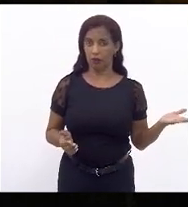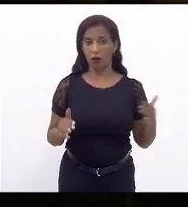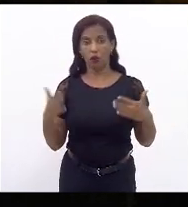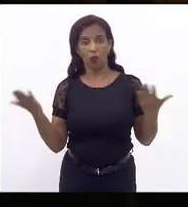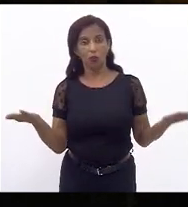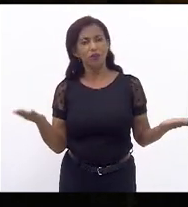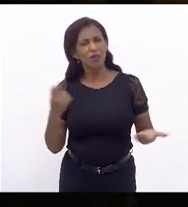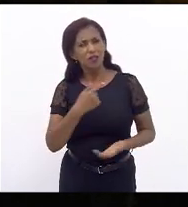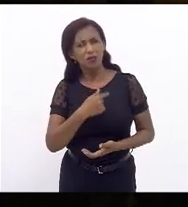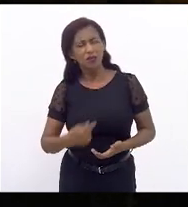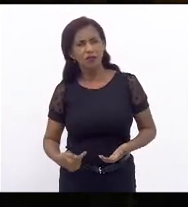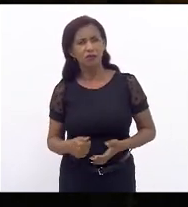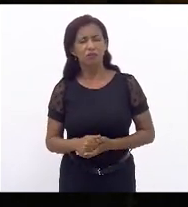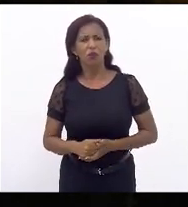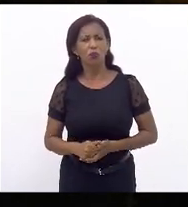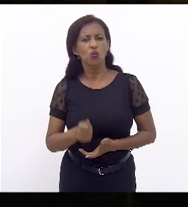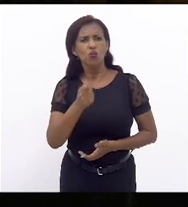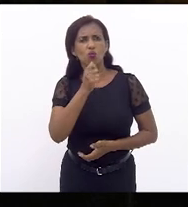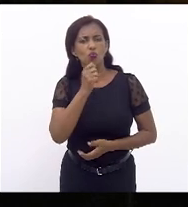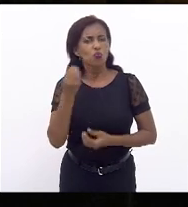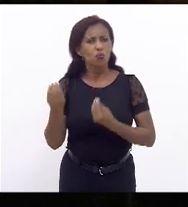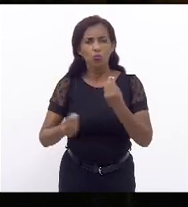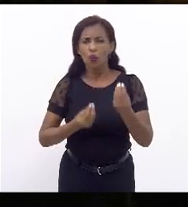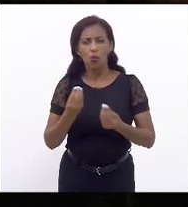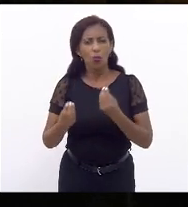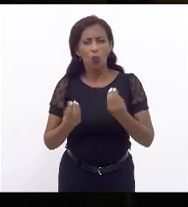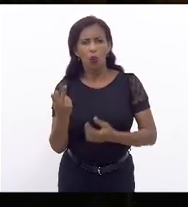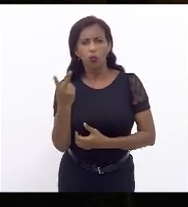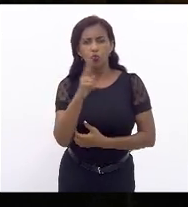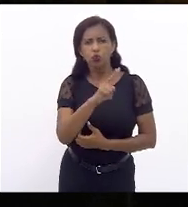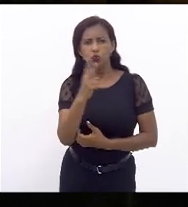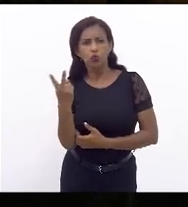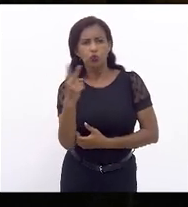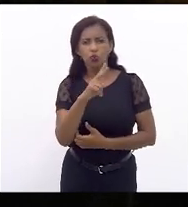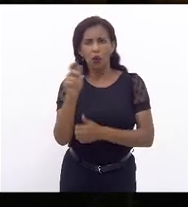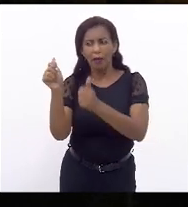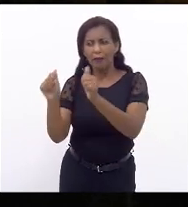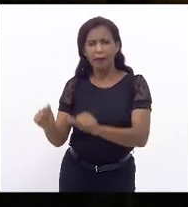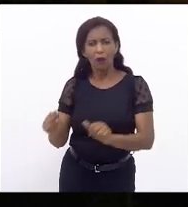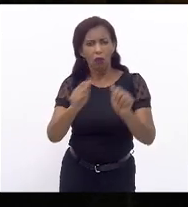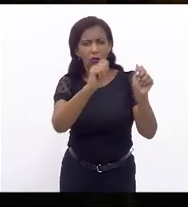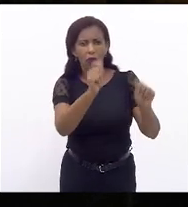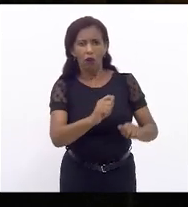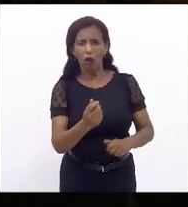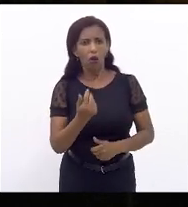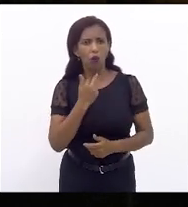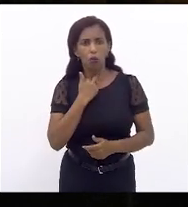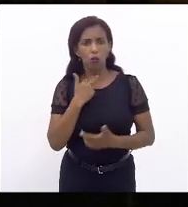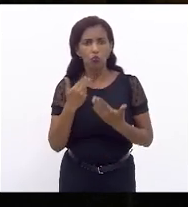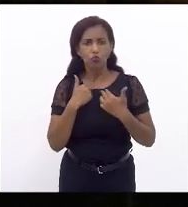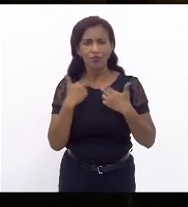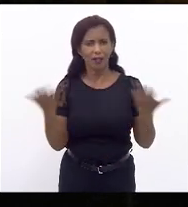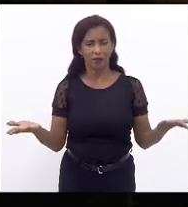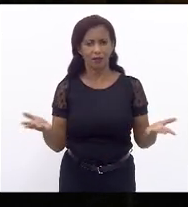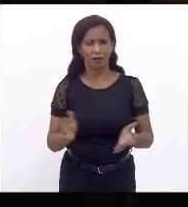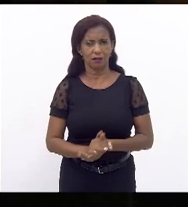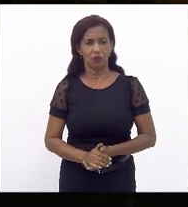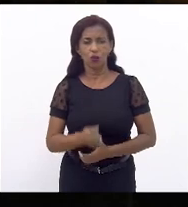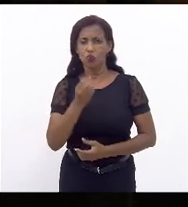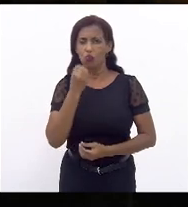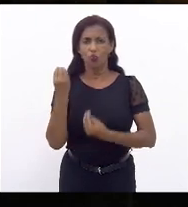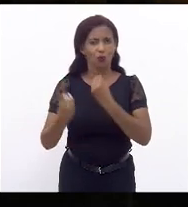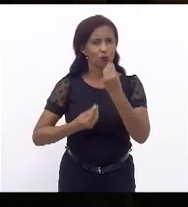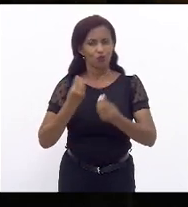seja, governador, não tem como servir a dois deuses. Não tem